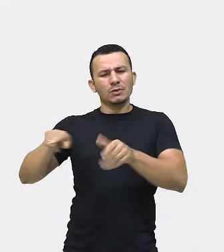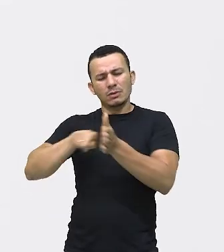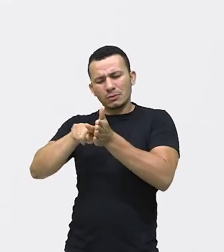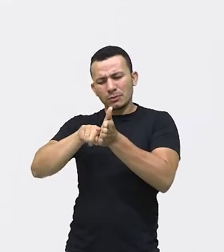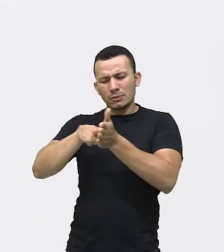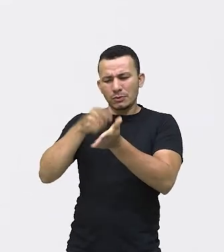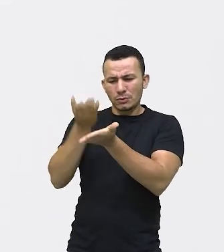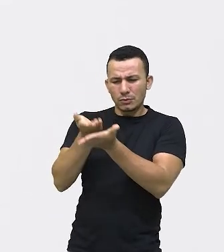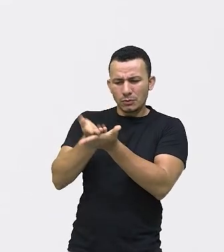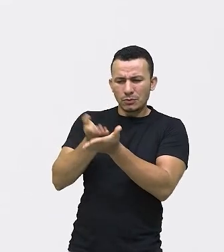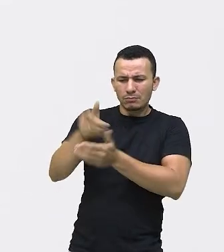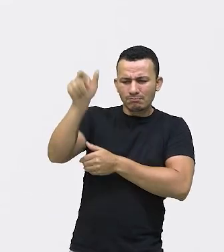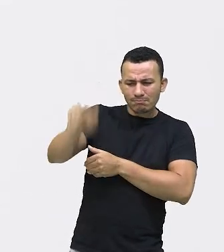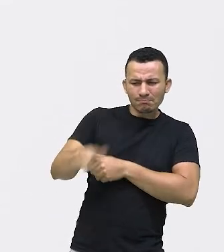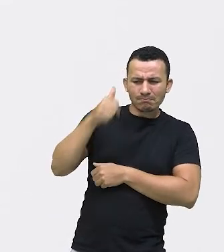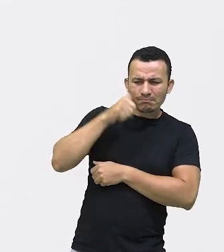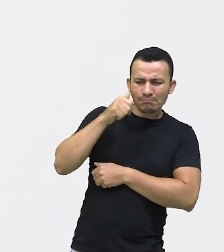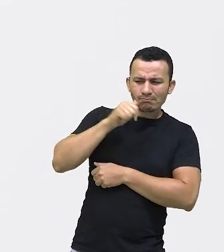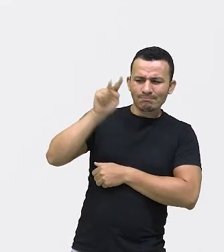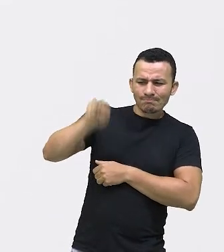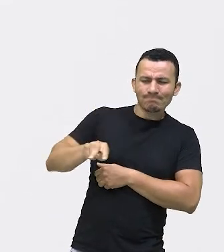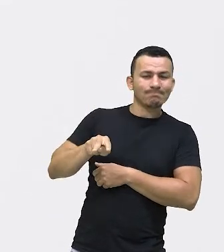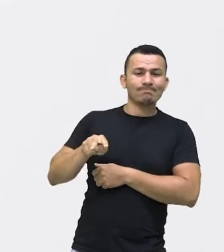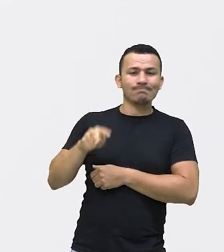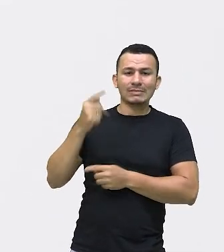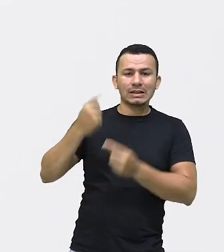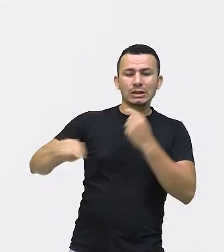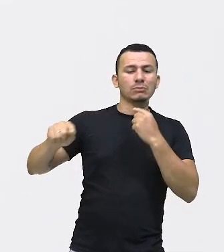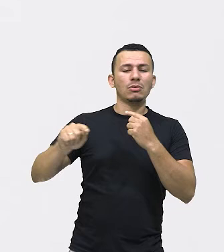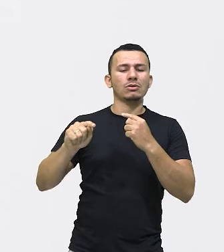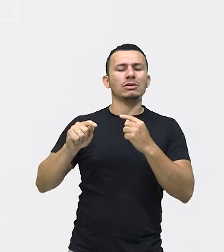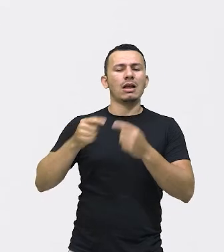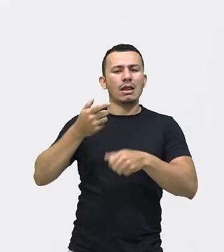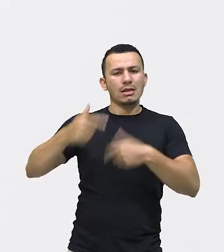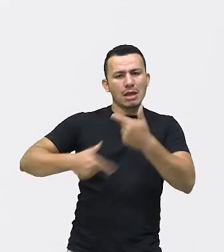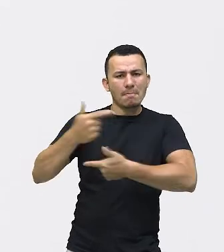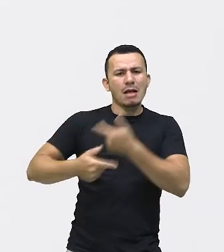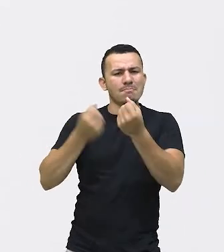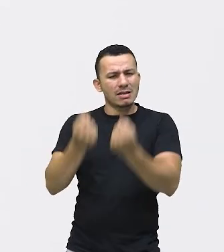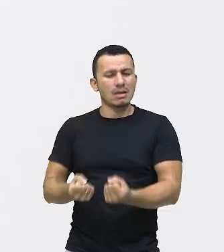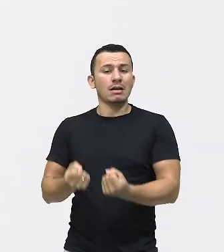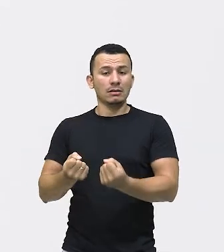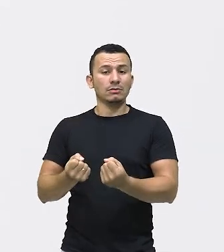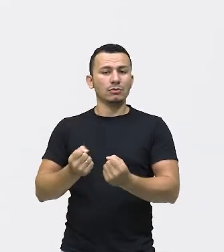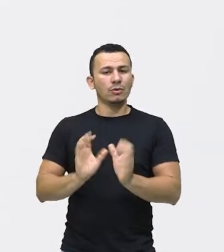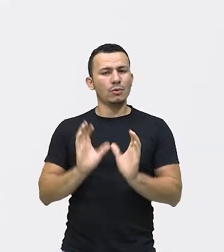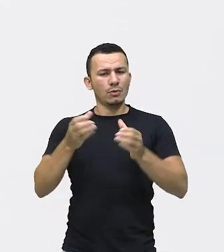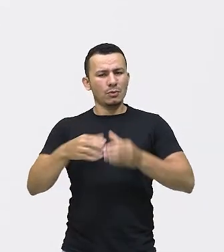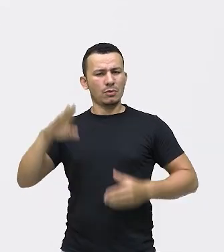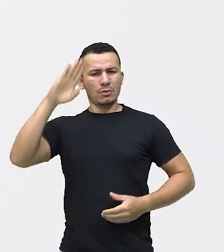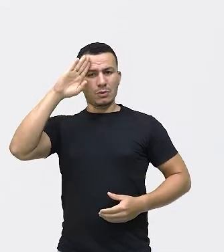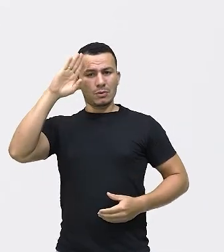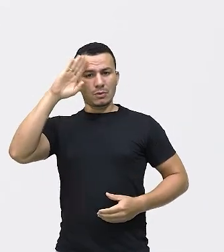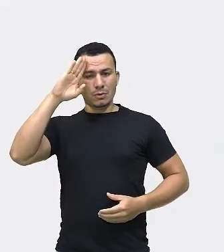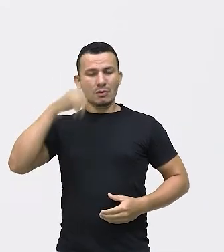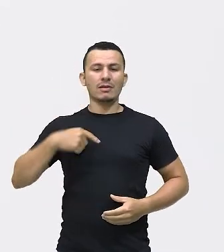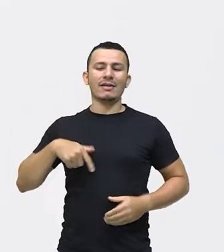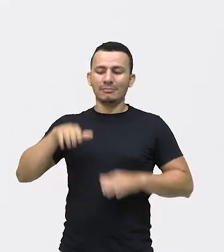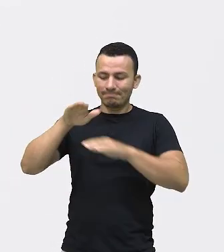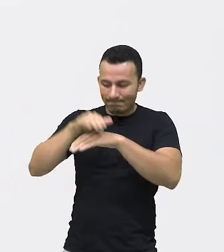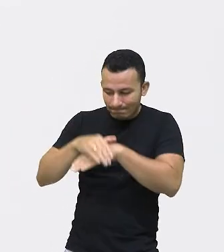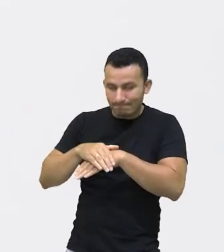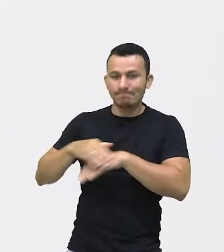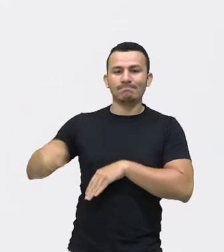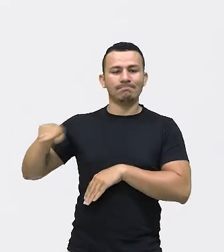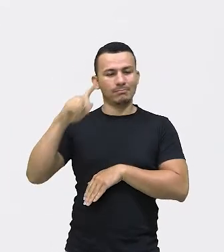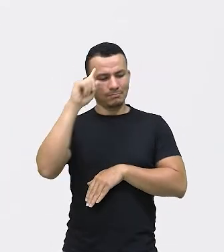mulher espartana não podia realizar atividades físicas nos quartéis e eram totalmente aí submissas ao homem,